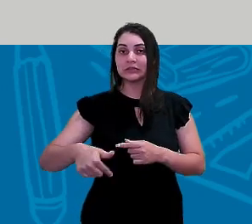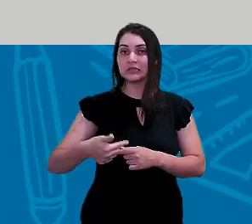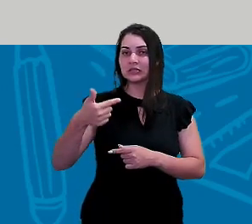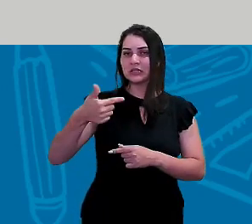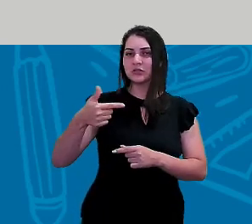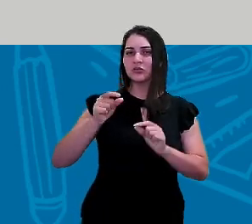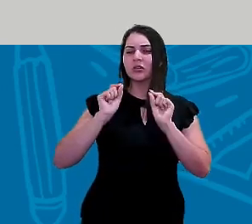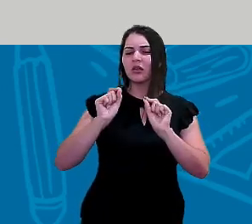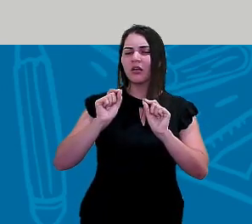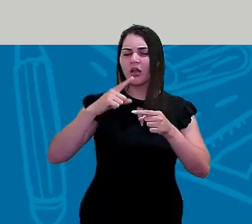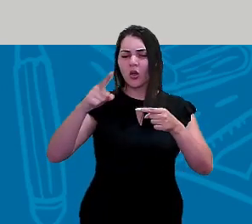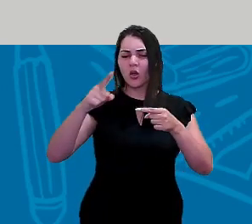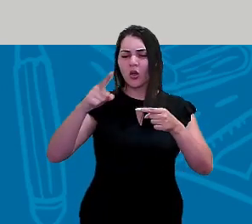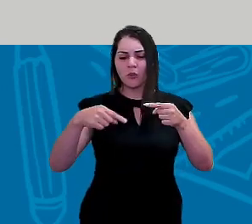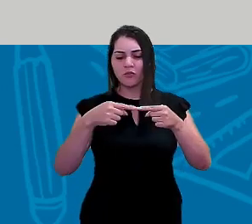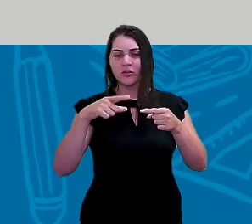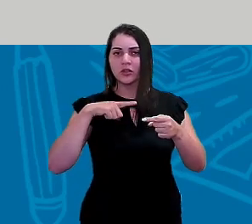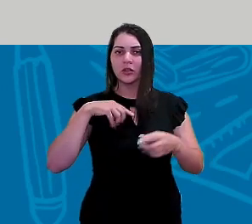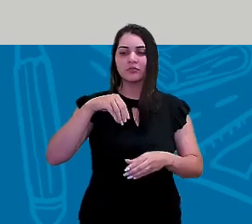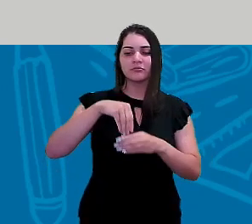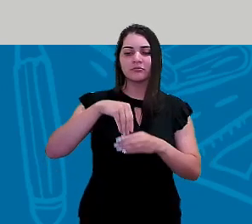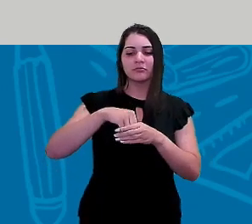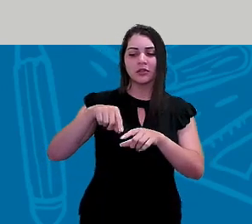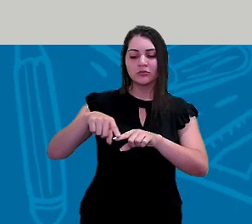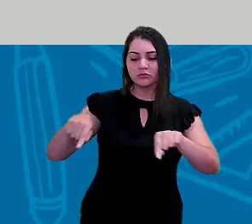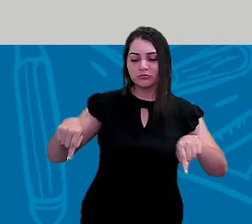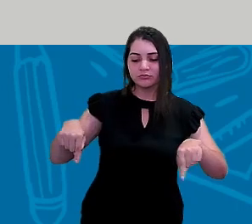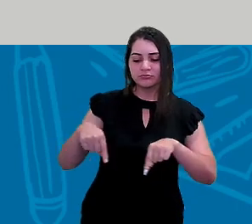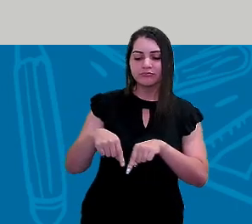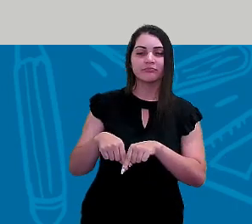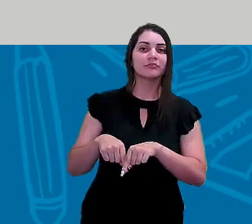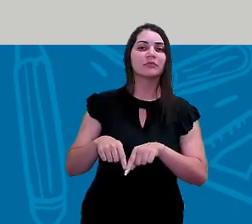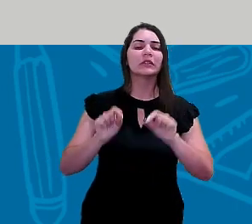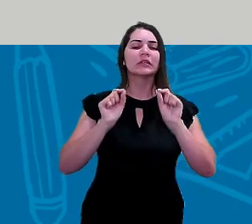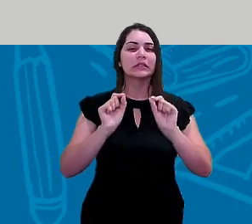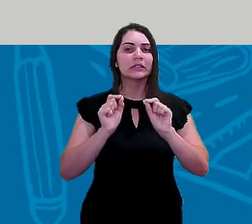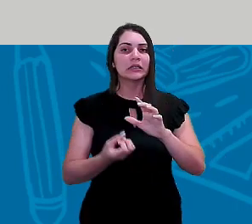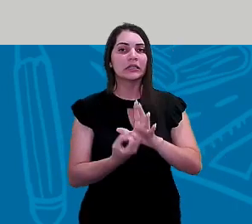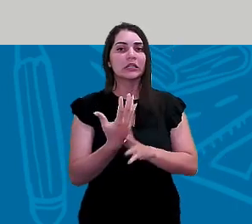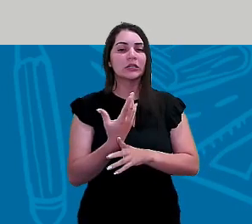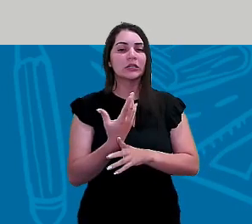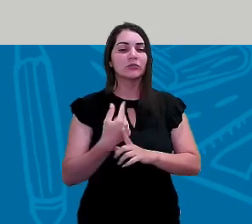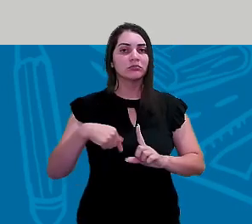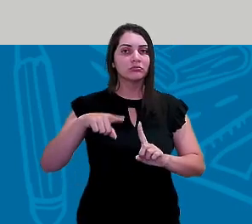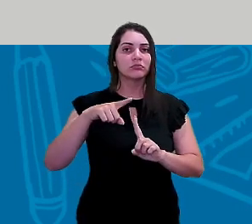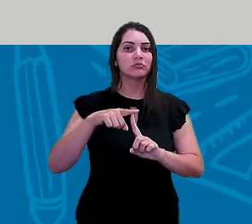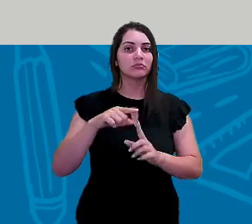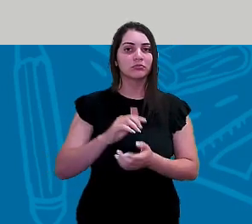que existem dentro dessa sala de estar, esta sala de estar, quem criou esses elementos?